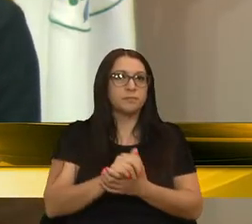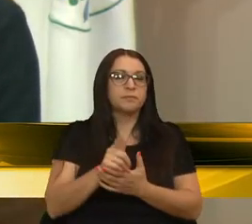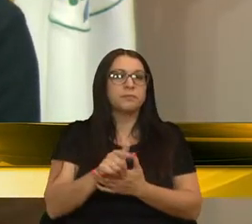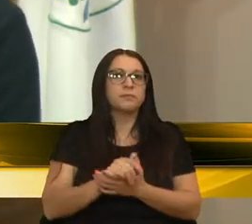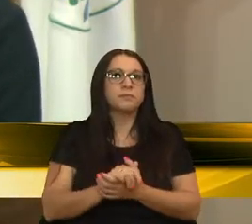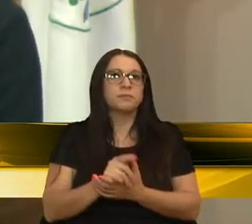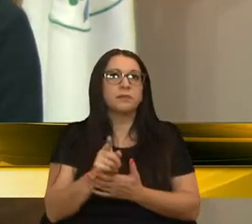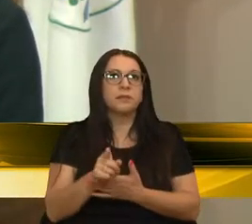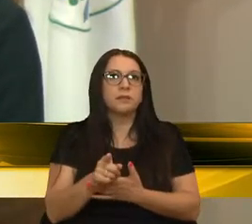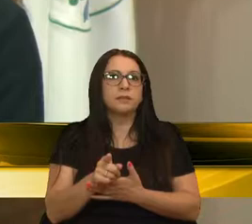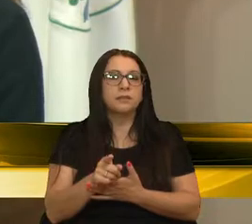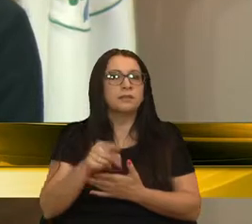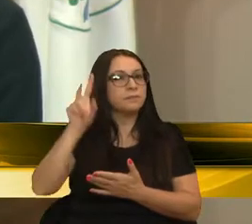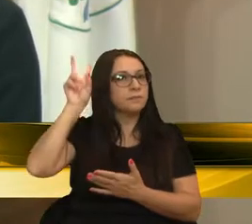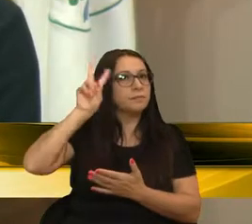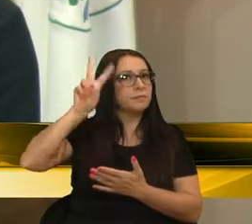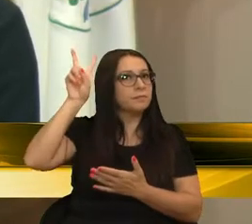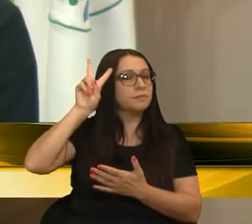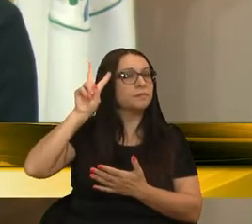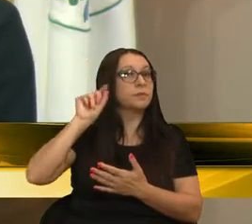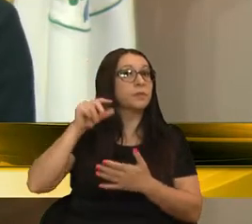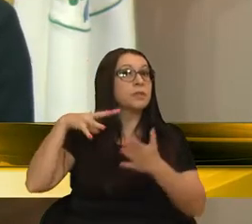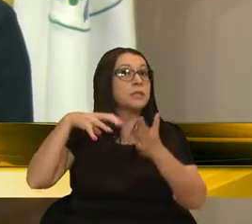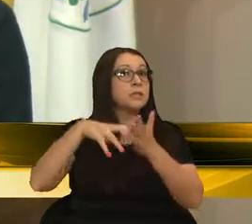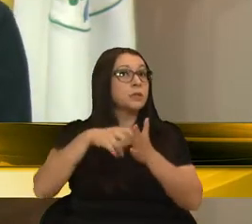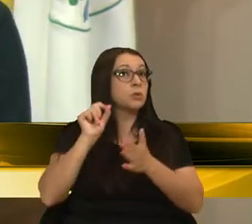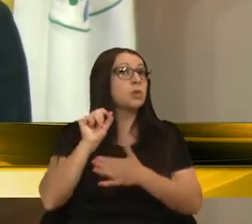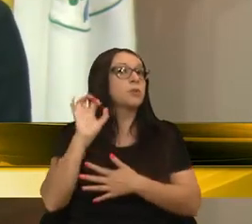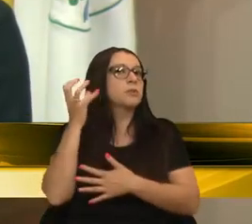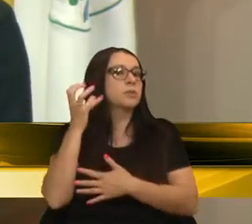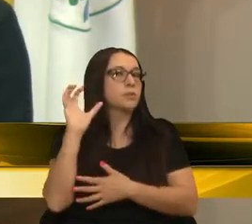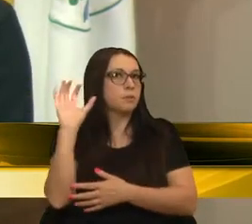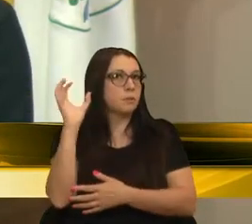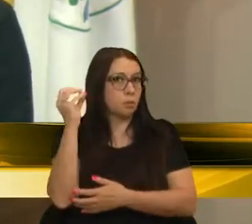fevereiro, relembrando o triste acidente que aconteceu em Porto Alegre, né?